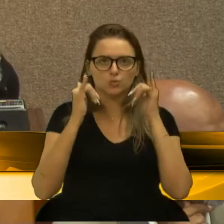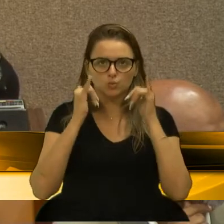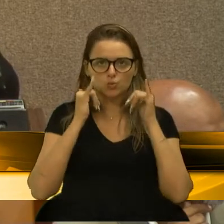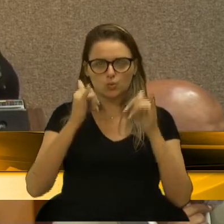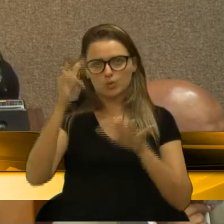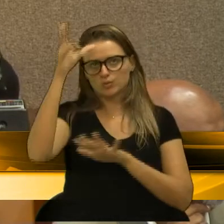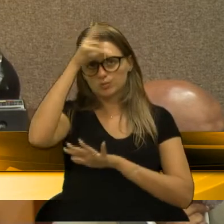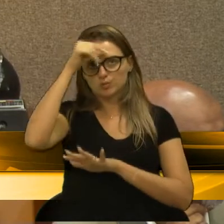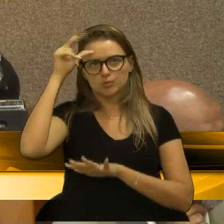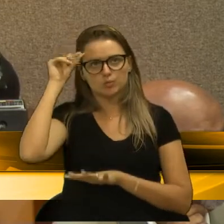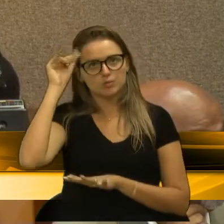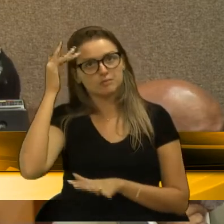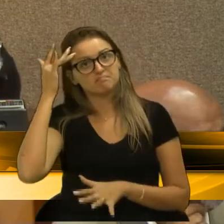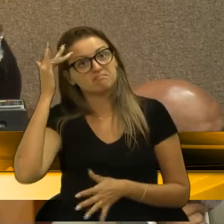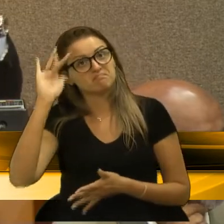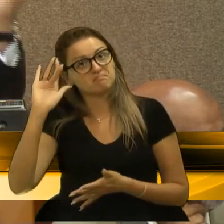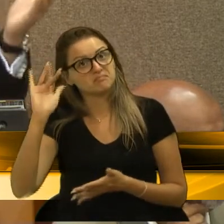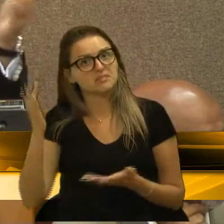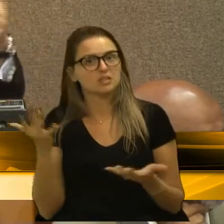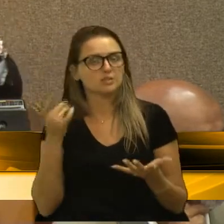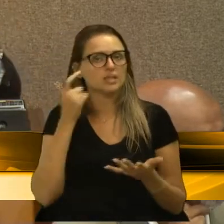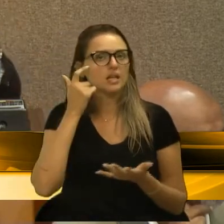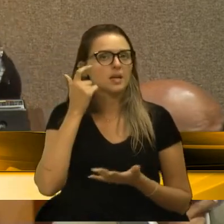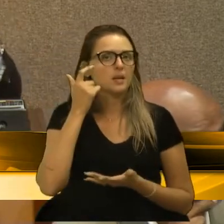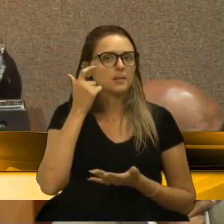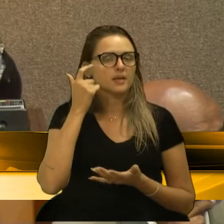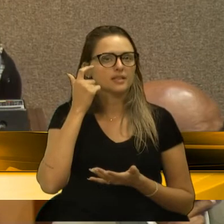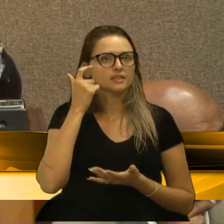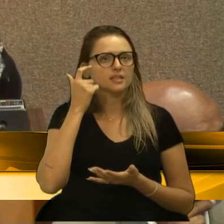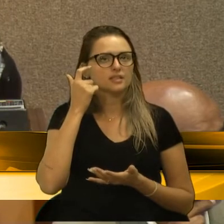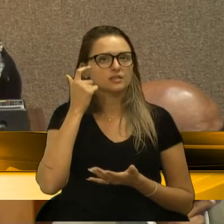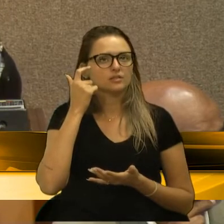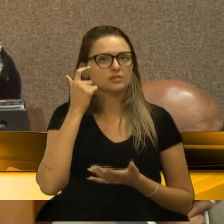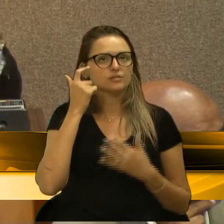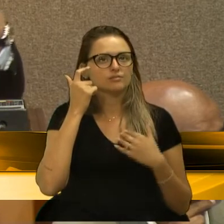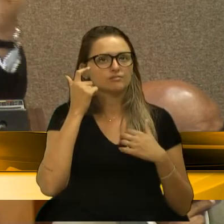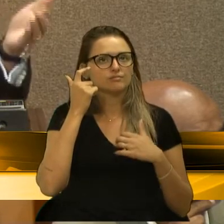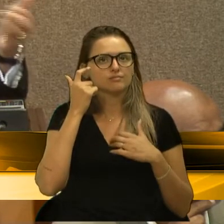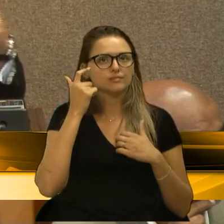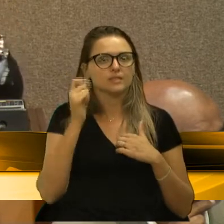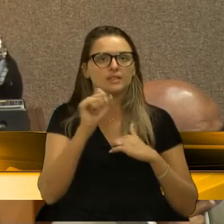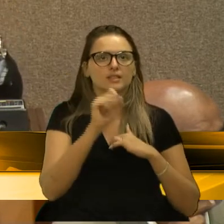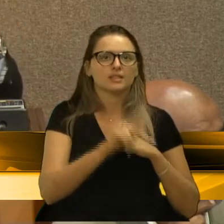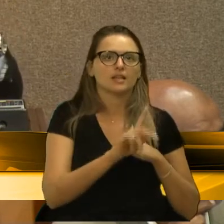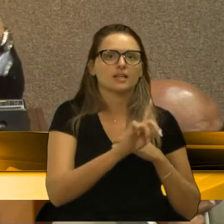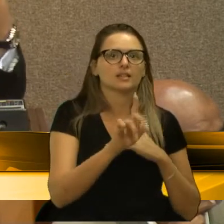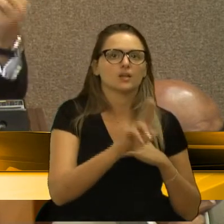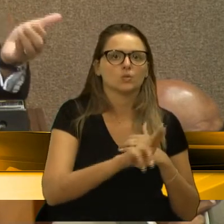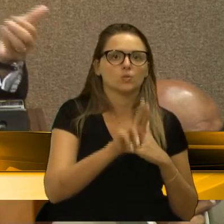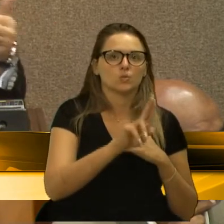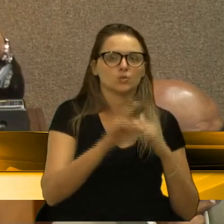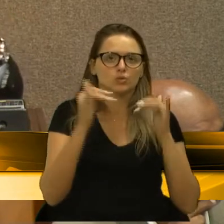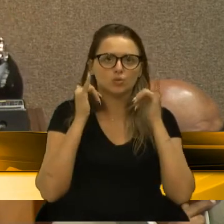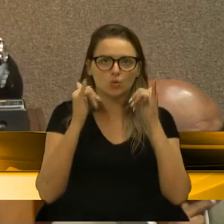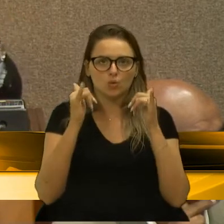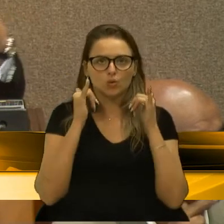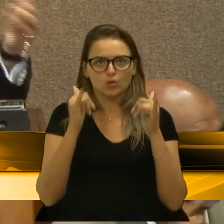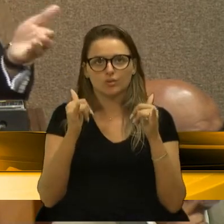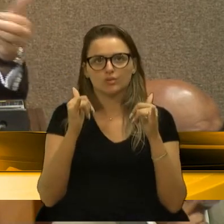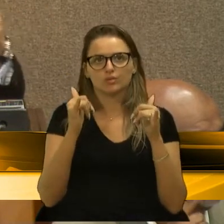público. Não sei, pensando aqui alto, quem não usa, quem não faz utilização do